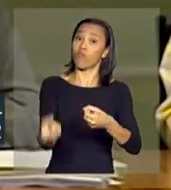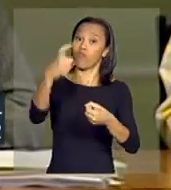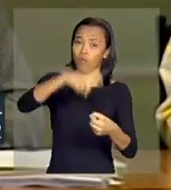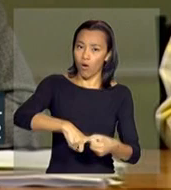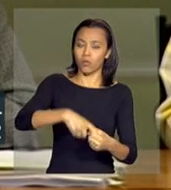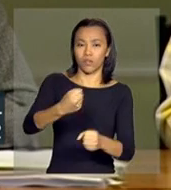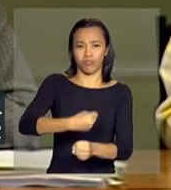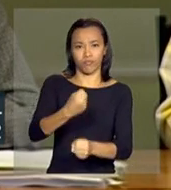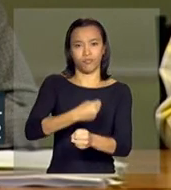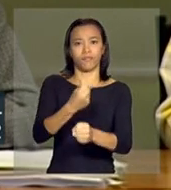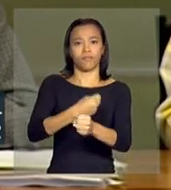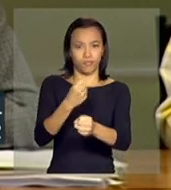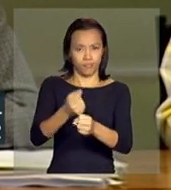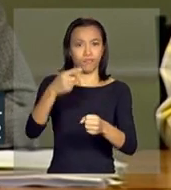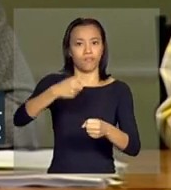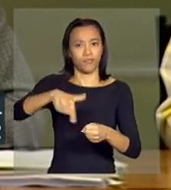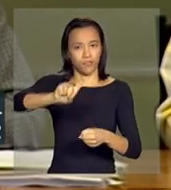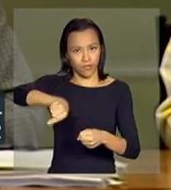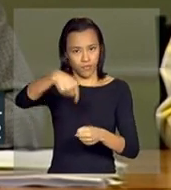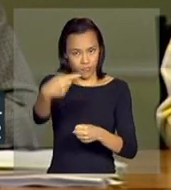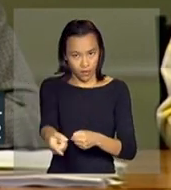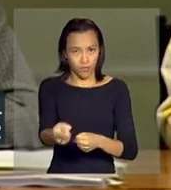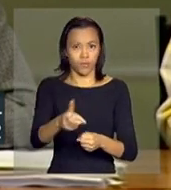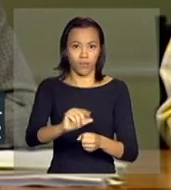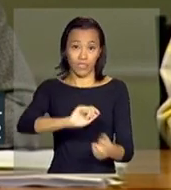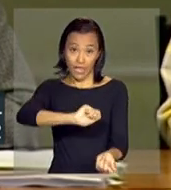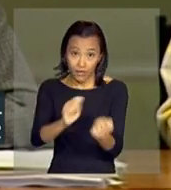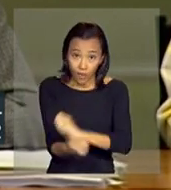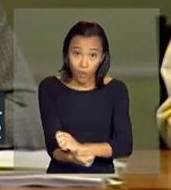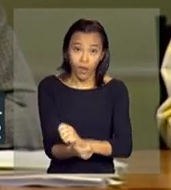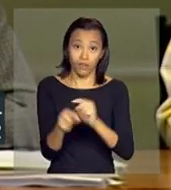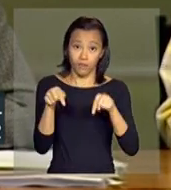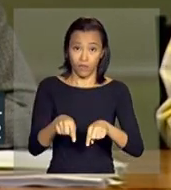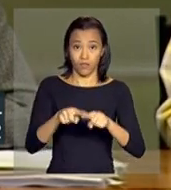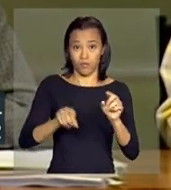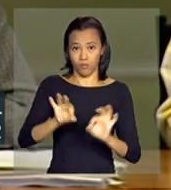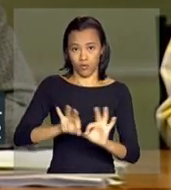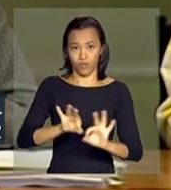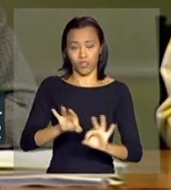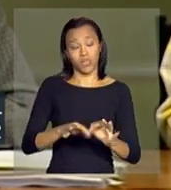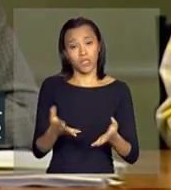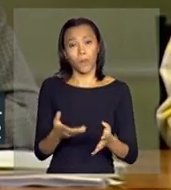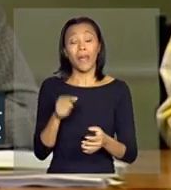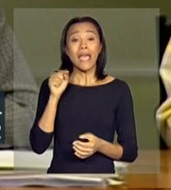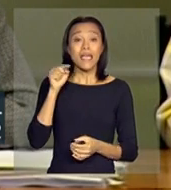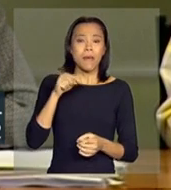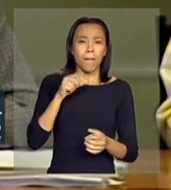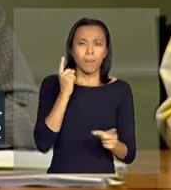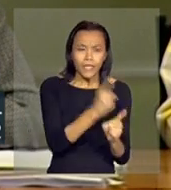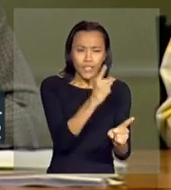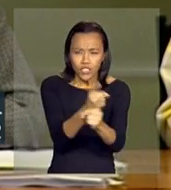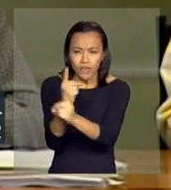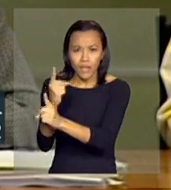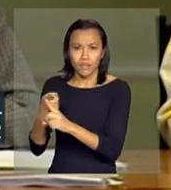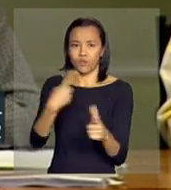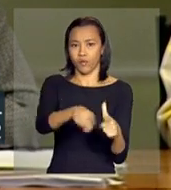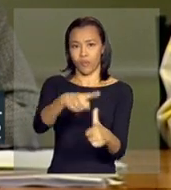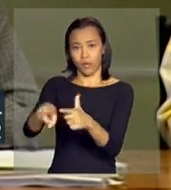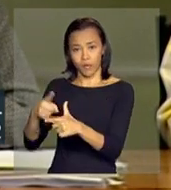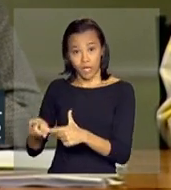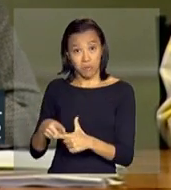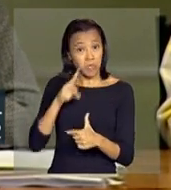volta ao critério anterior de adequado. Então, esse trabalho de identificação de problemas e de riscos